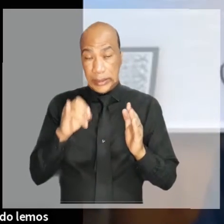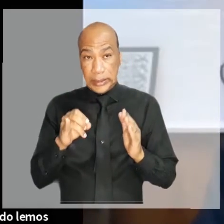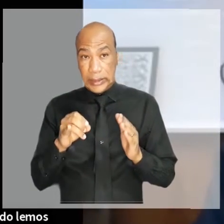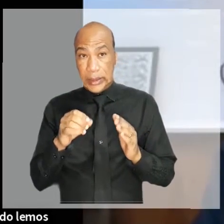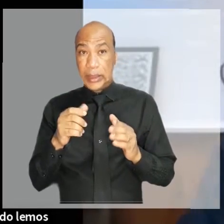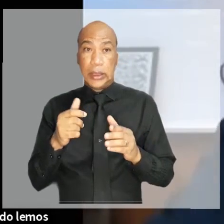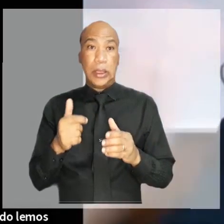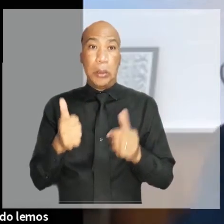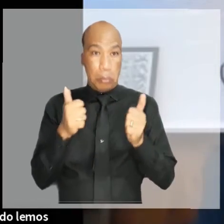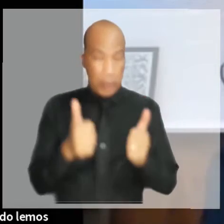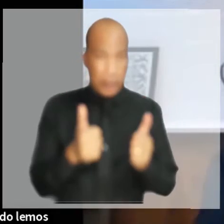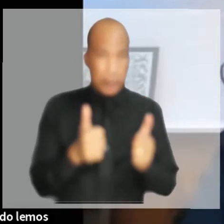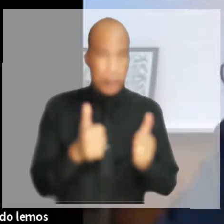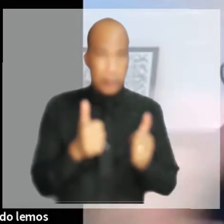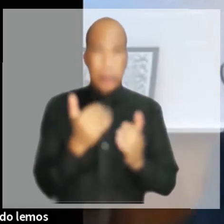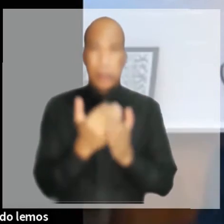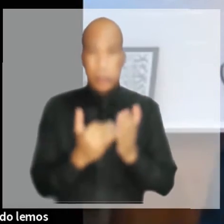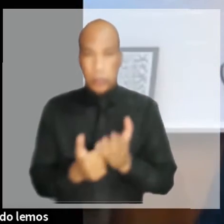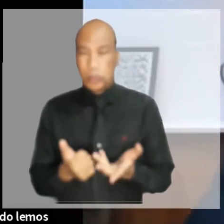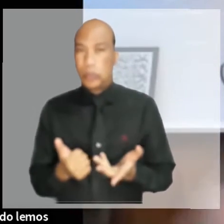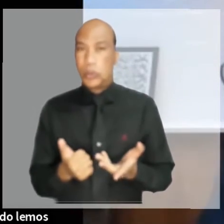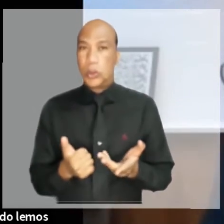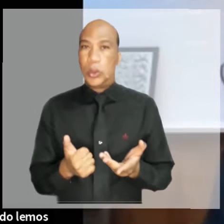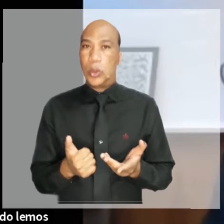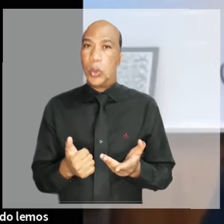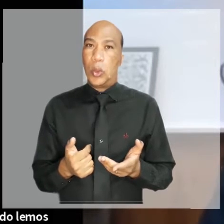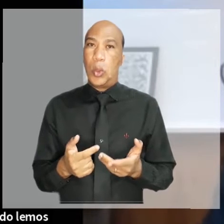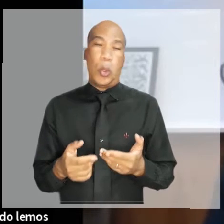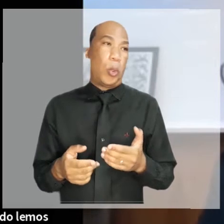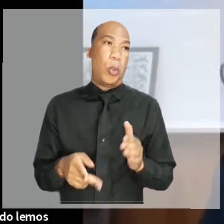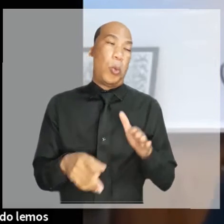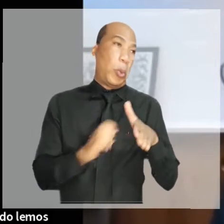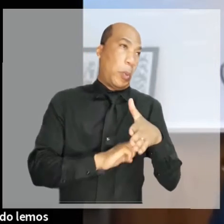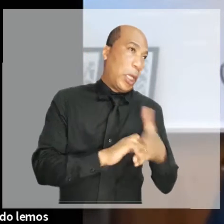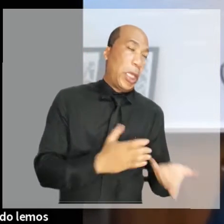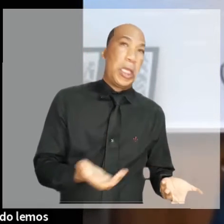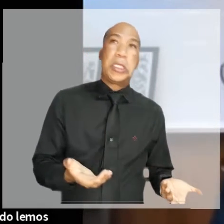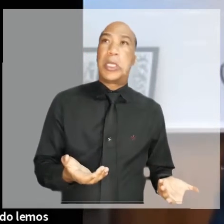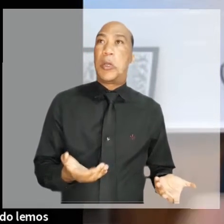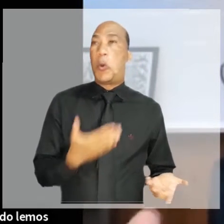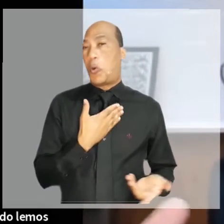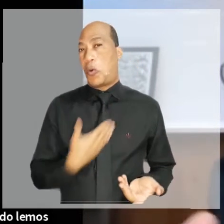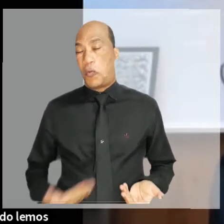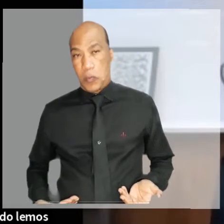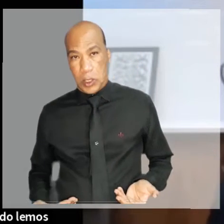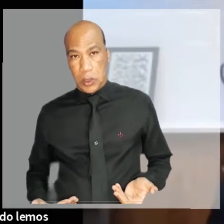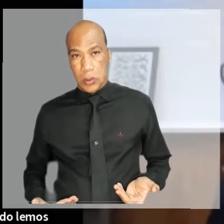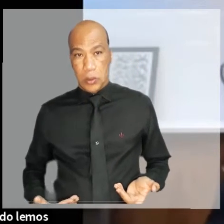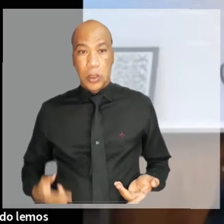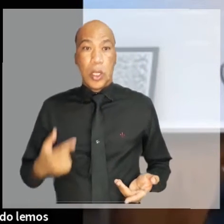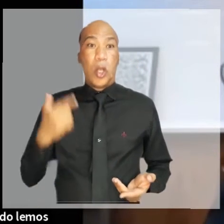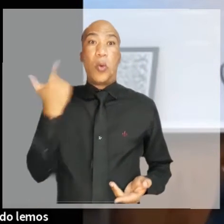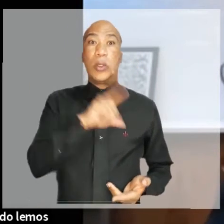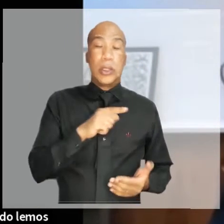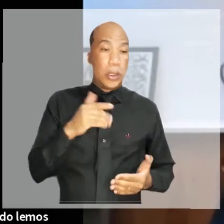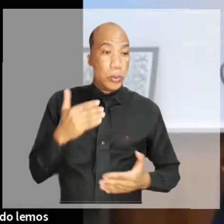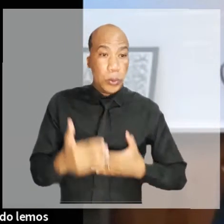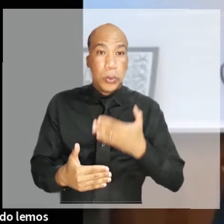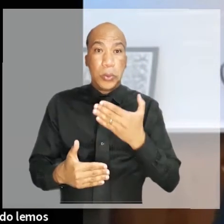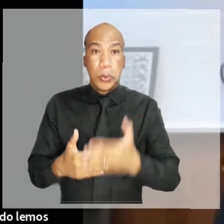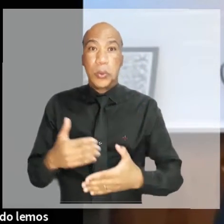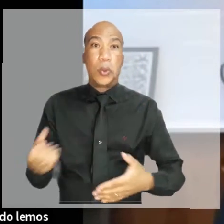em frente e inovar, criar modelos novos, arrojados, competitivos, sem o temor de que